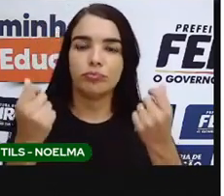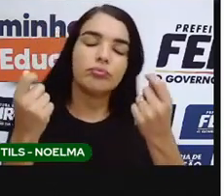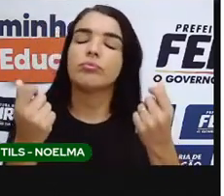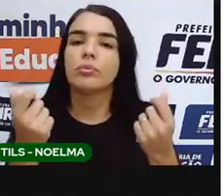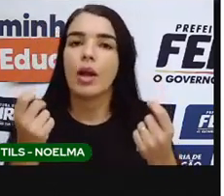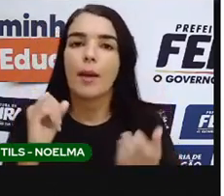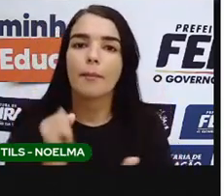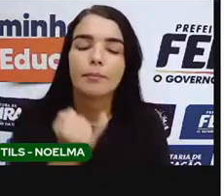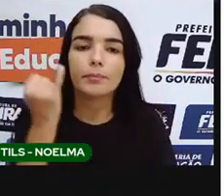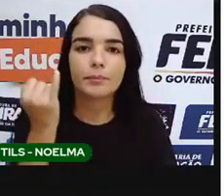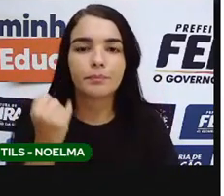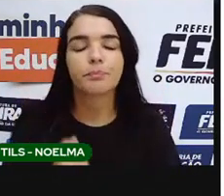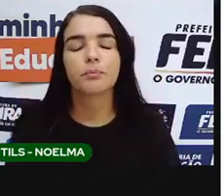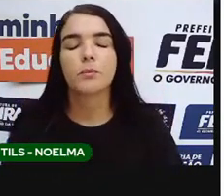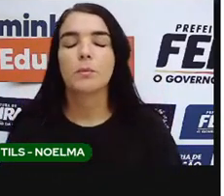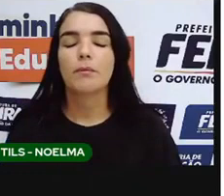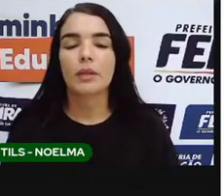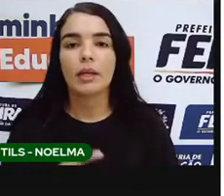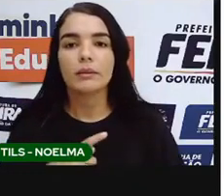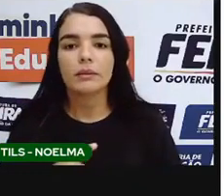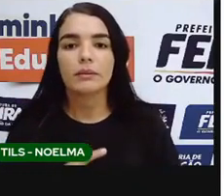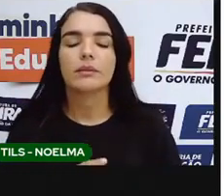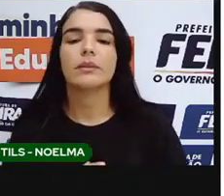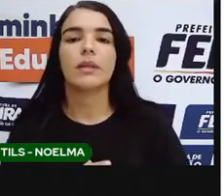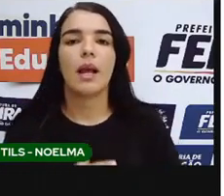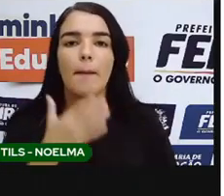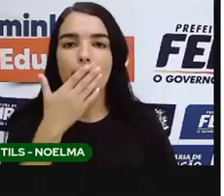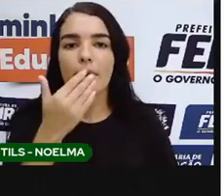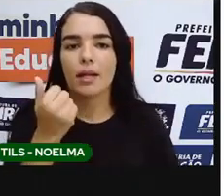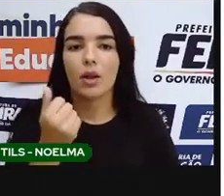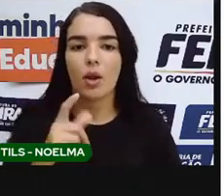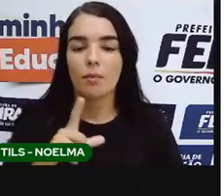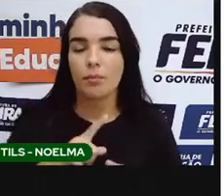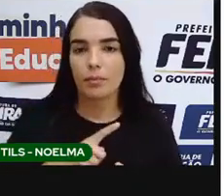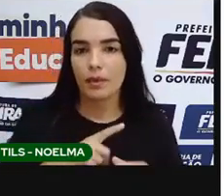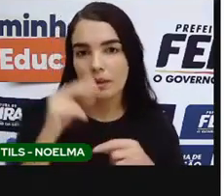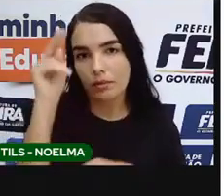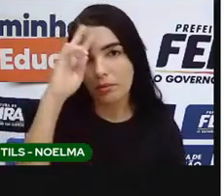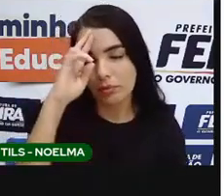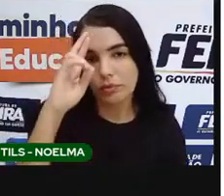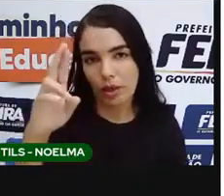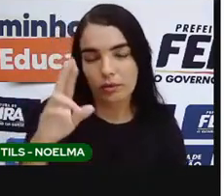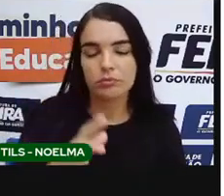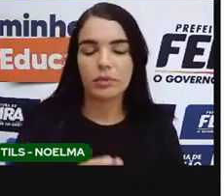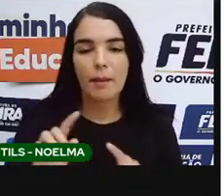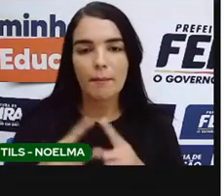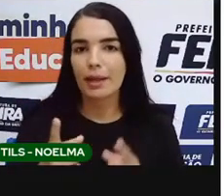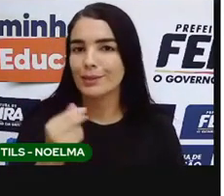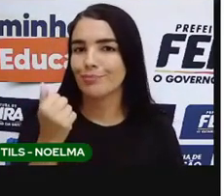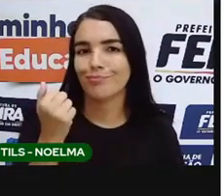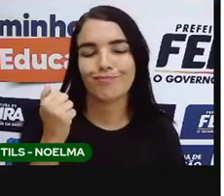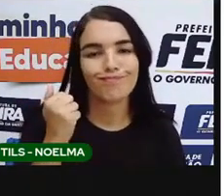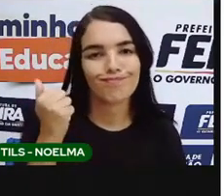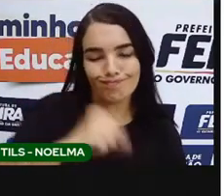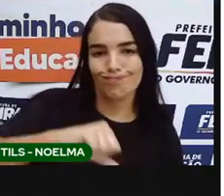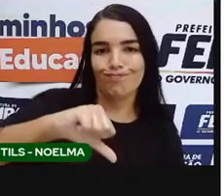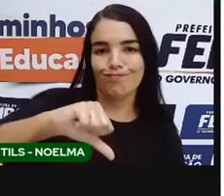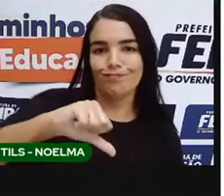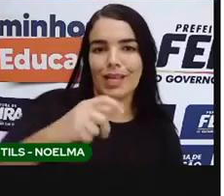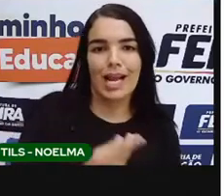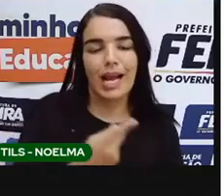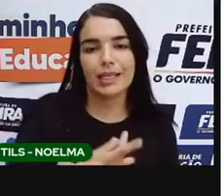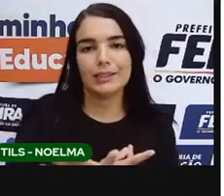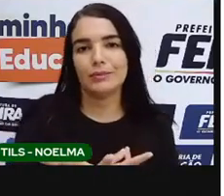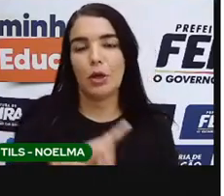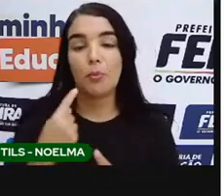eles teriam alguns privilégios, dizemos assim, né? Não deram certo, só duas das capitanias deram